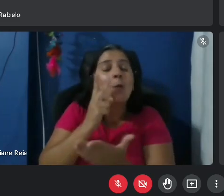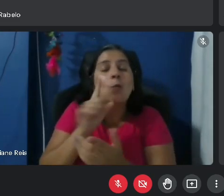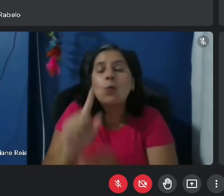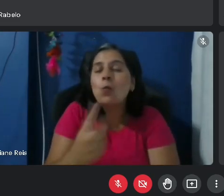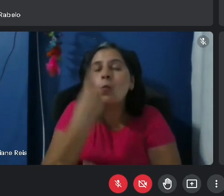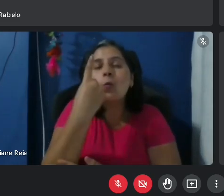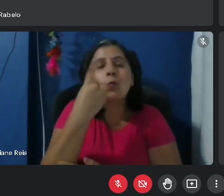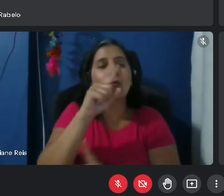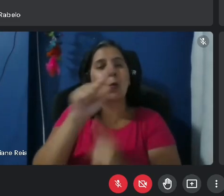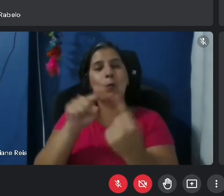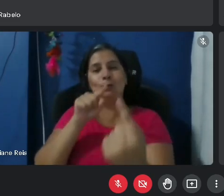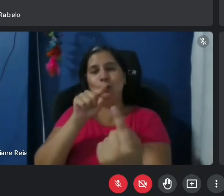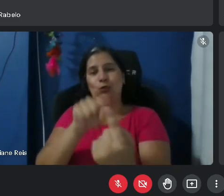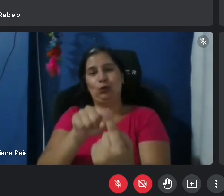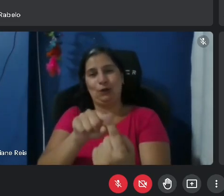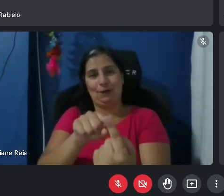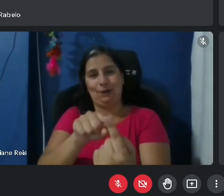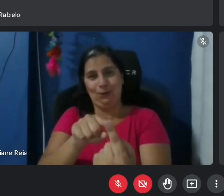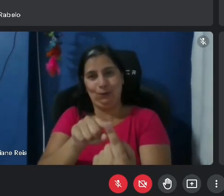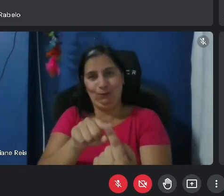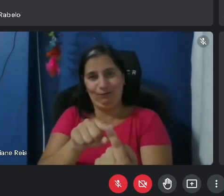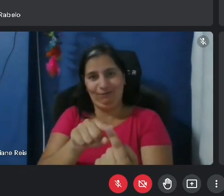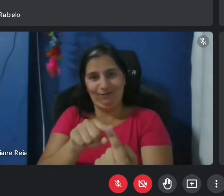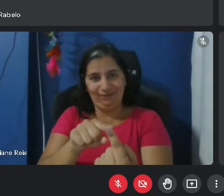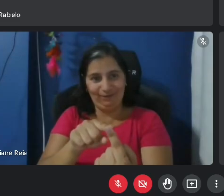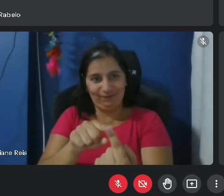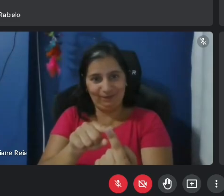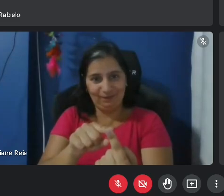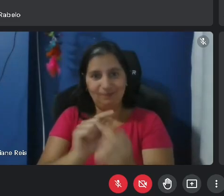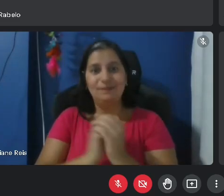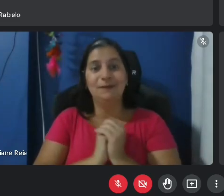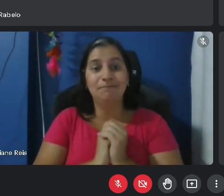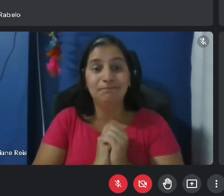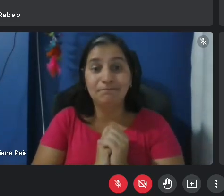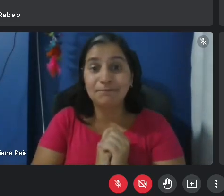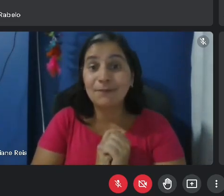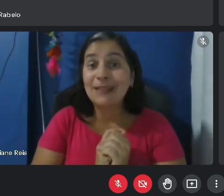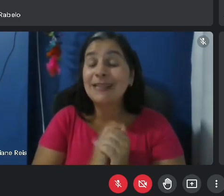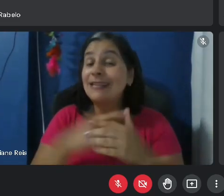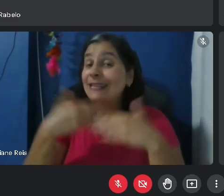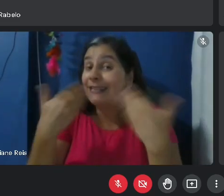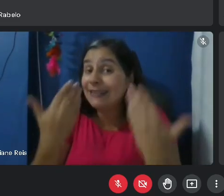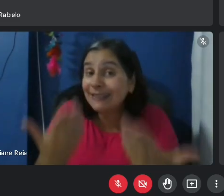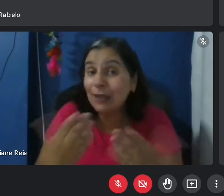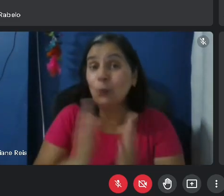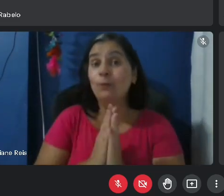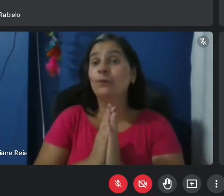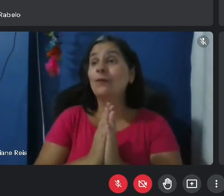precisa estar unida com um mesmo objetivo.